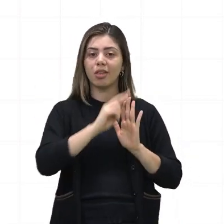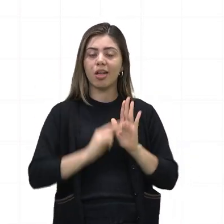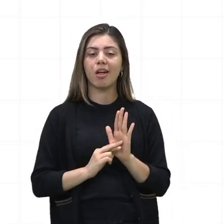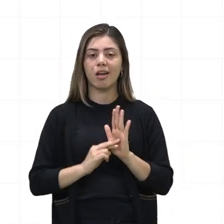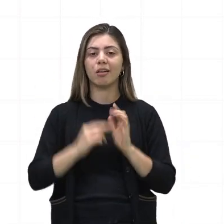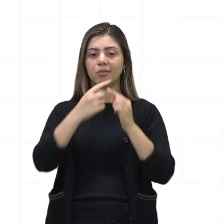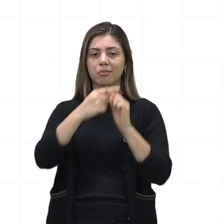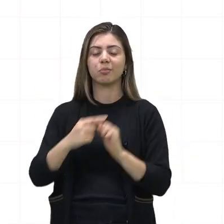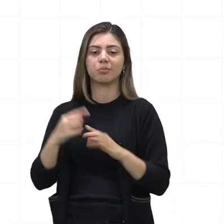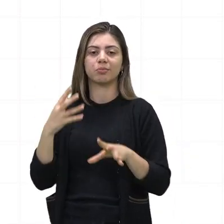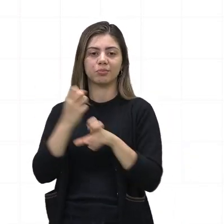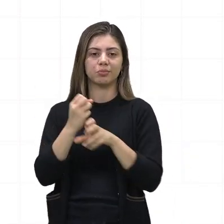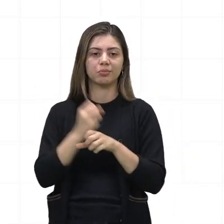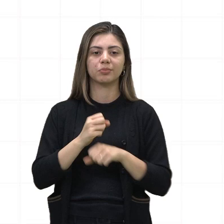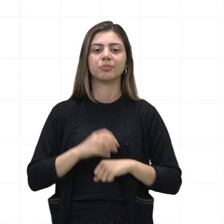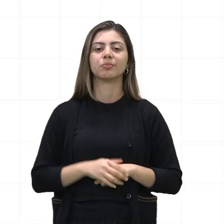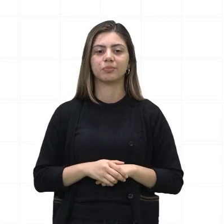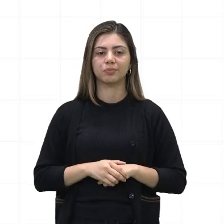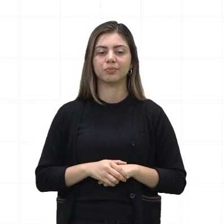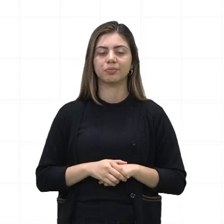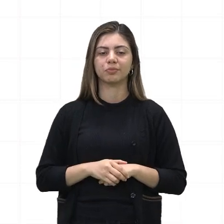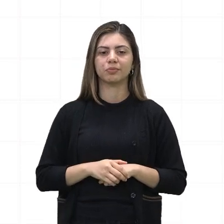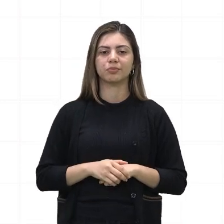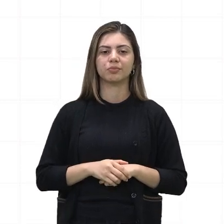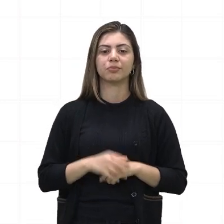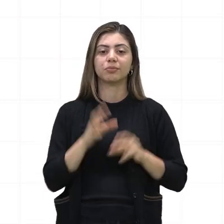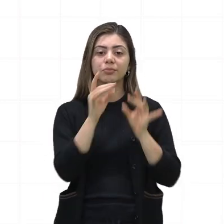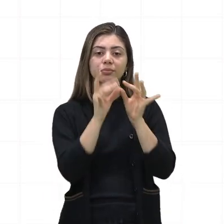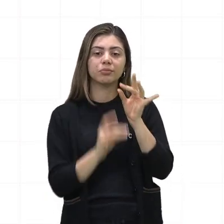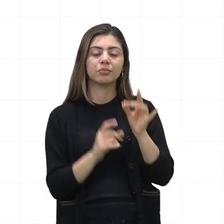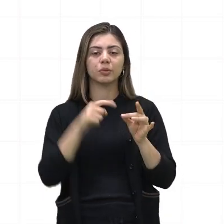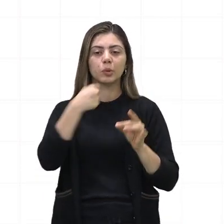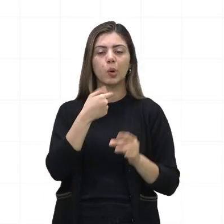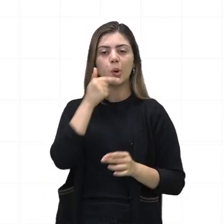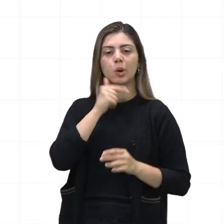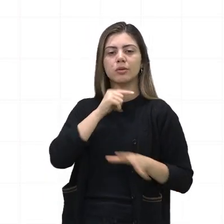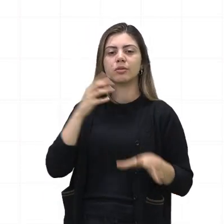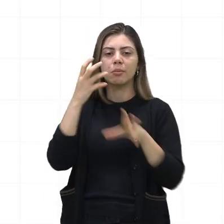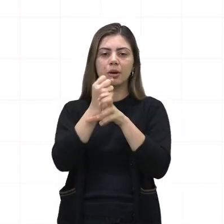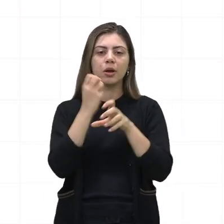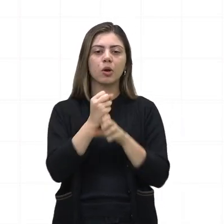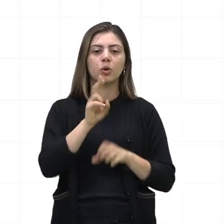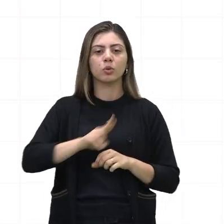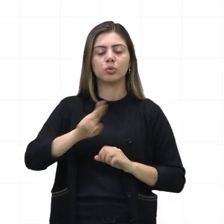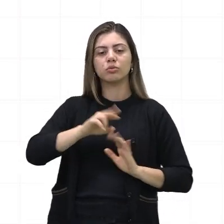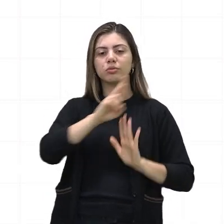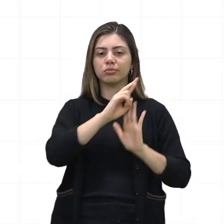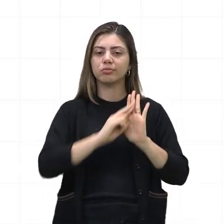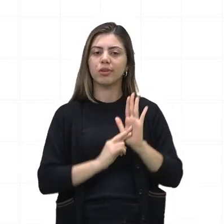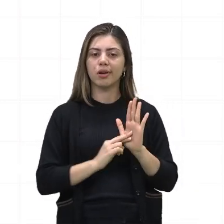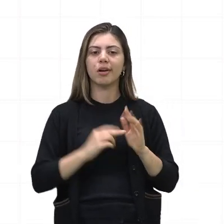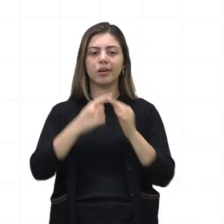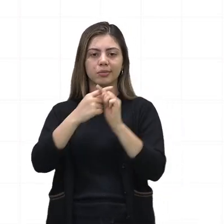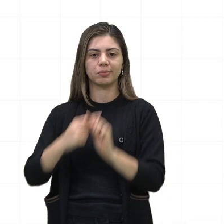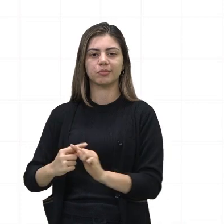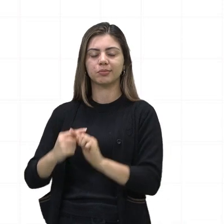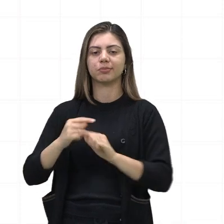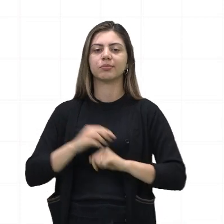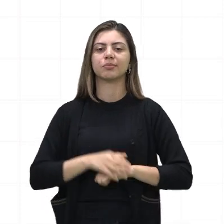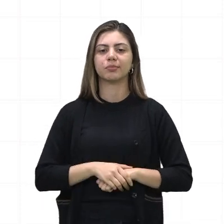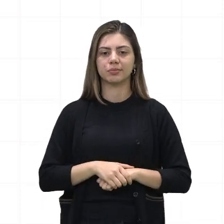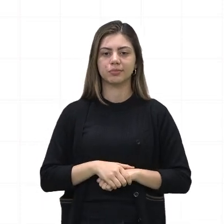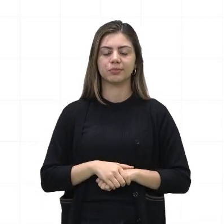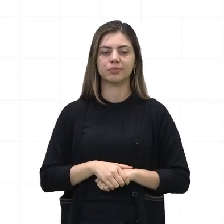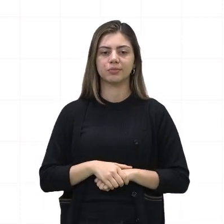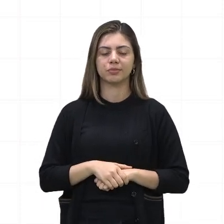princípio multiplicativo da contagem. Detalhamento, resolução e elaboração de problemas de contagem que envolvam a aplicação do